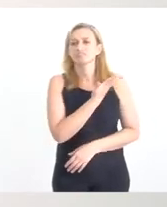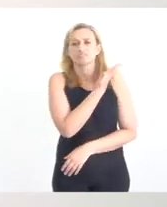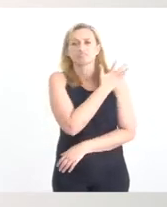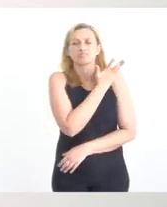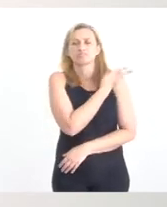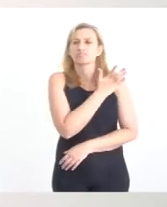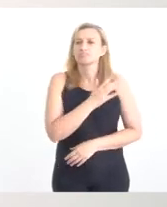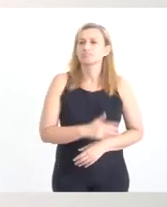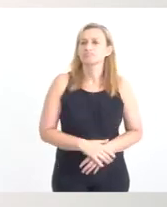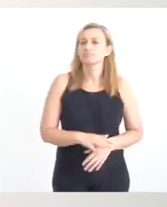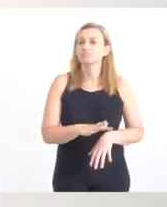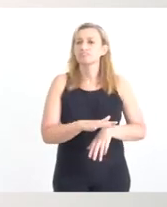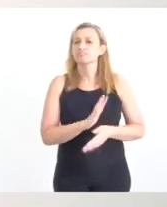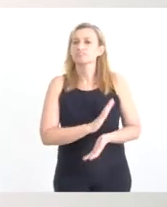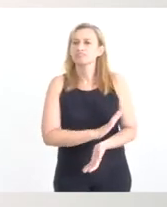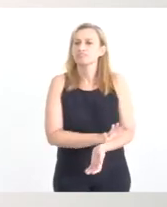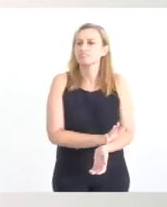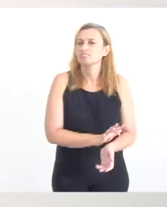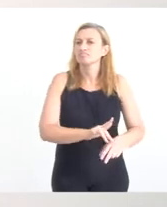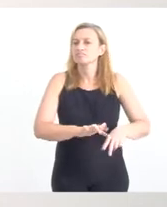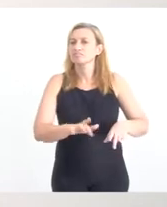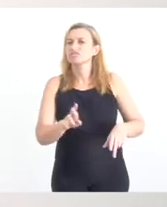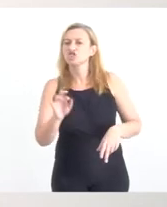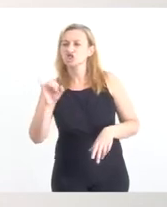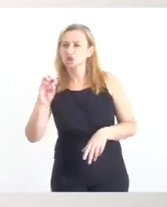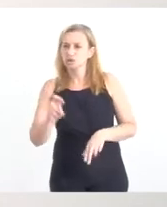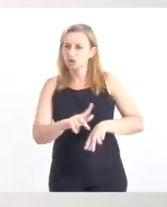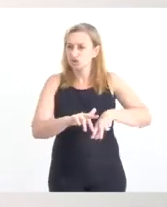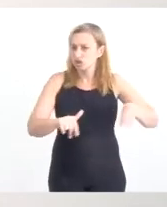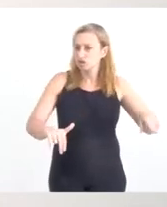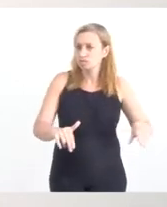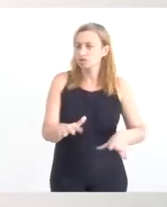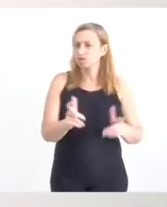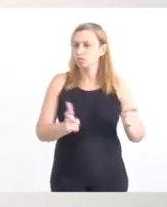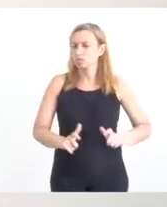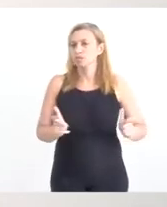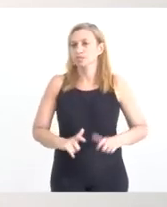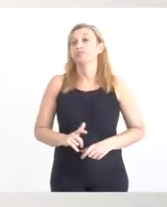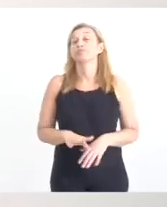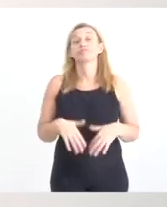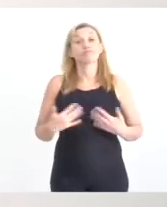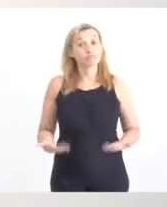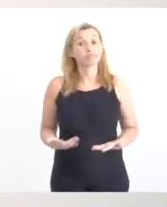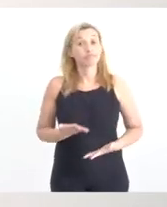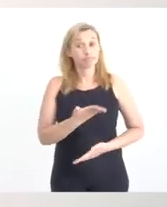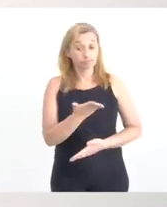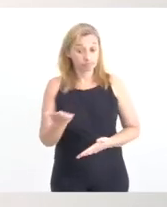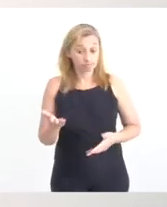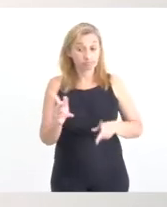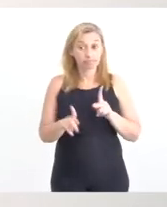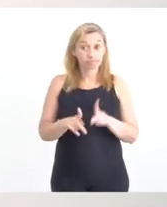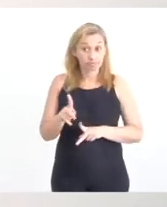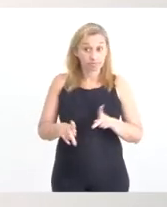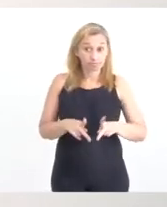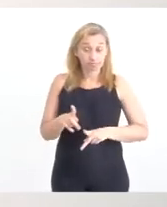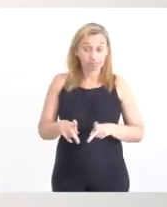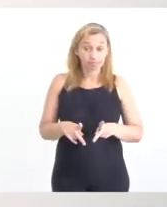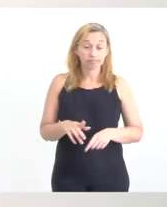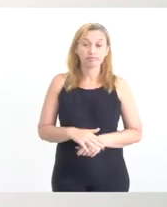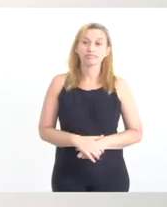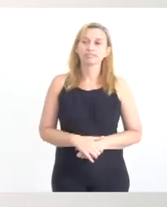sejam elas de raça de gênero de território então que essa população